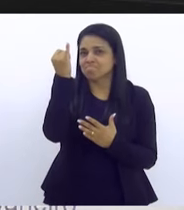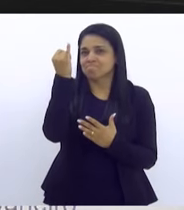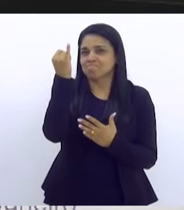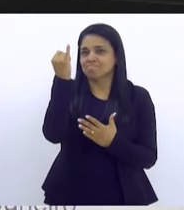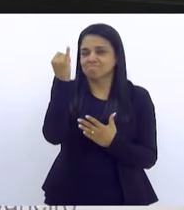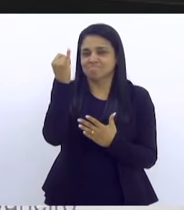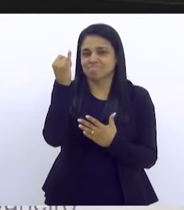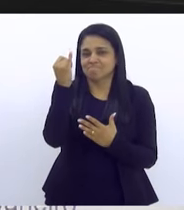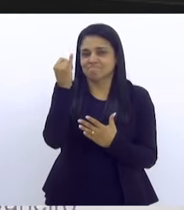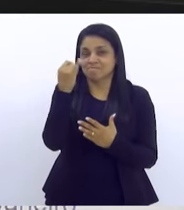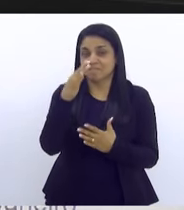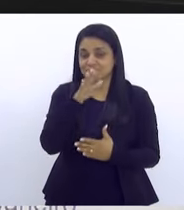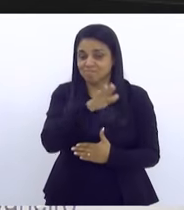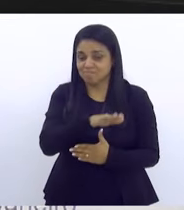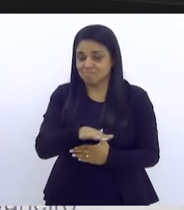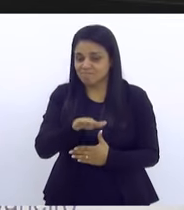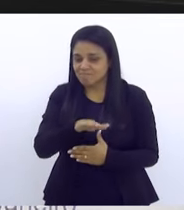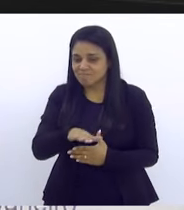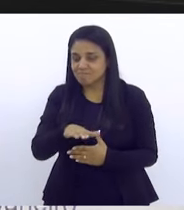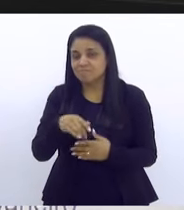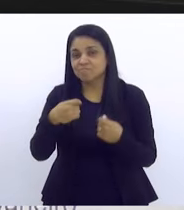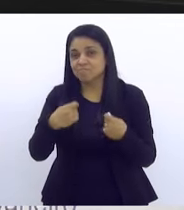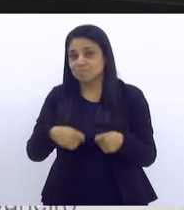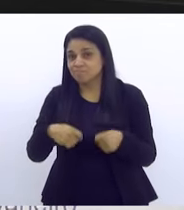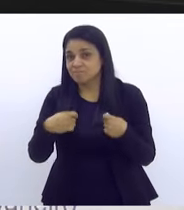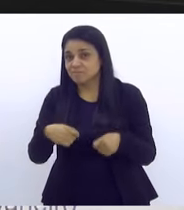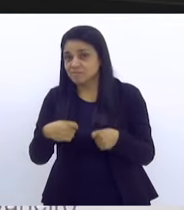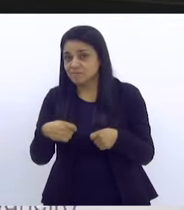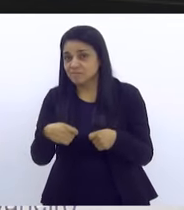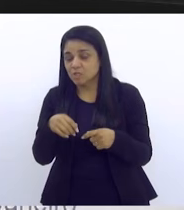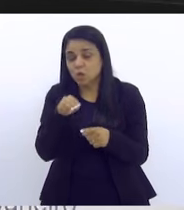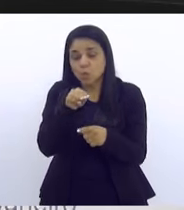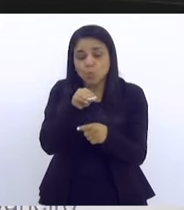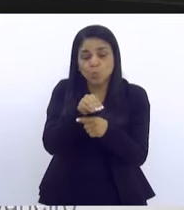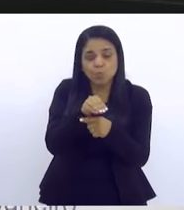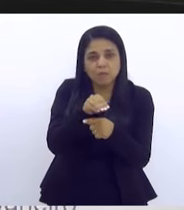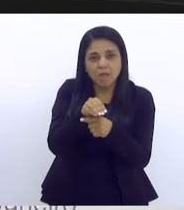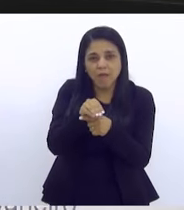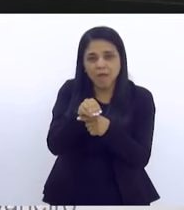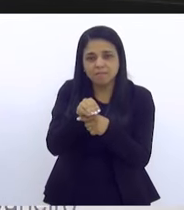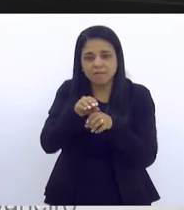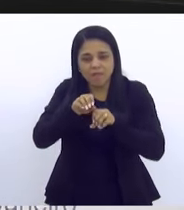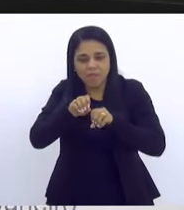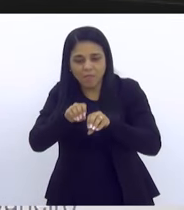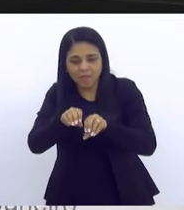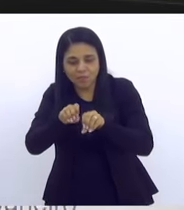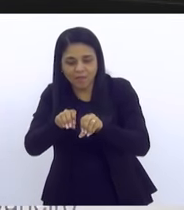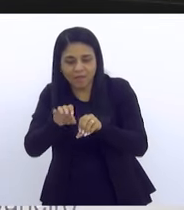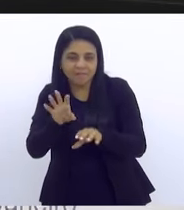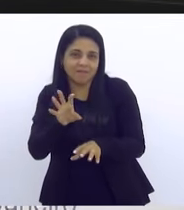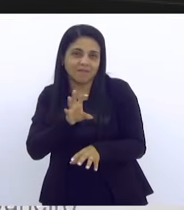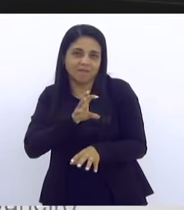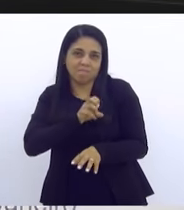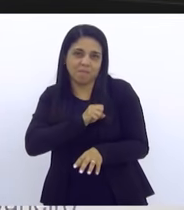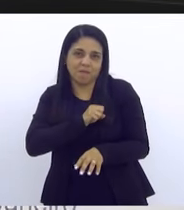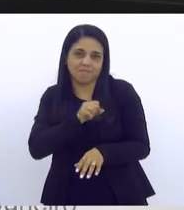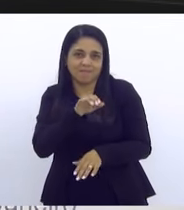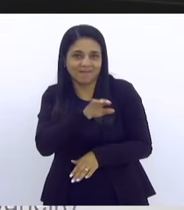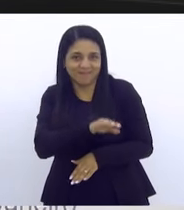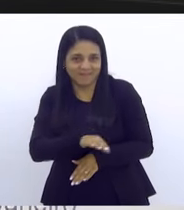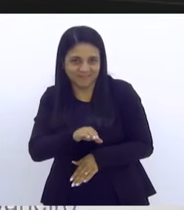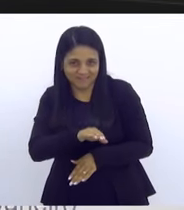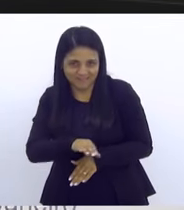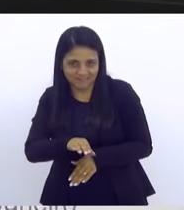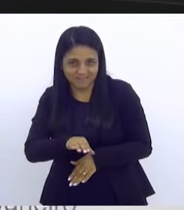joia que tem que ser lapidada, que tem que ser cuidada e que tem que ser amada. Então, parabéns